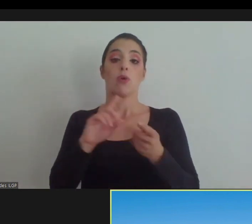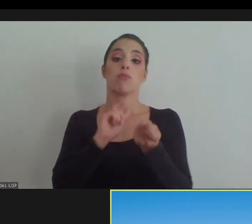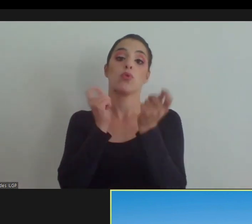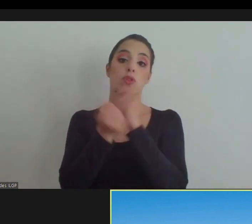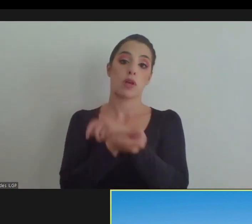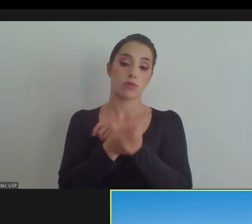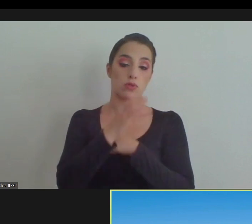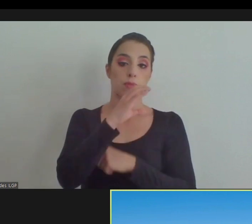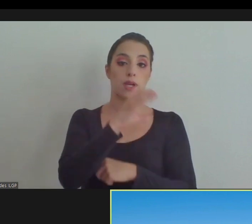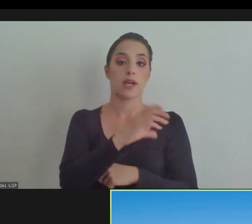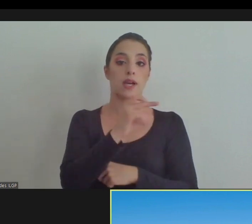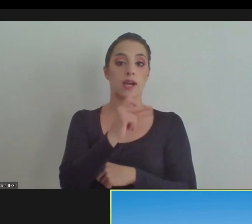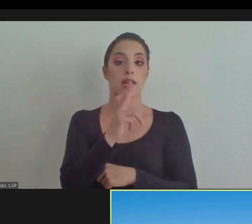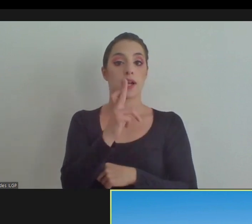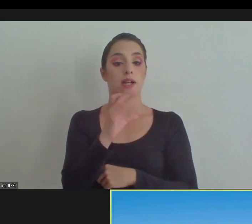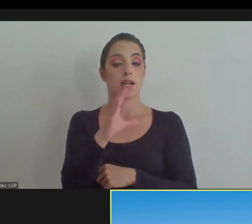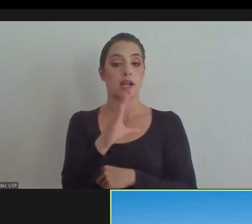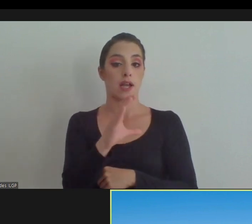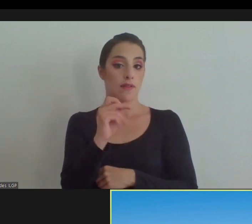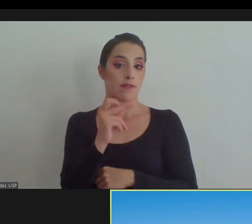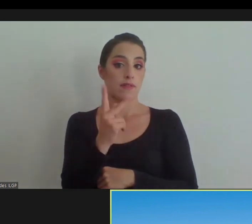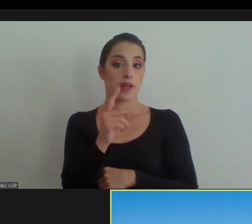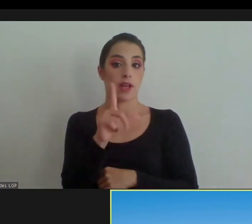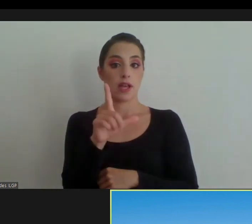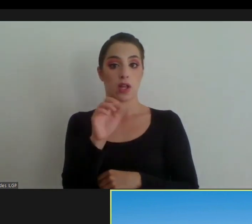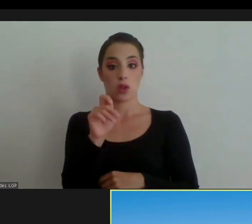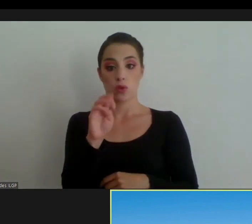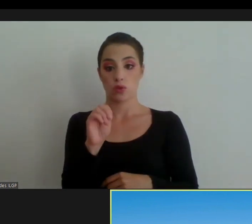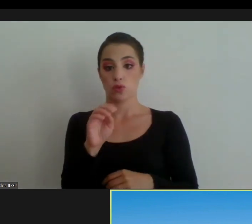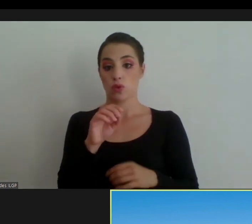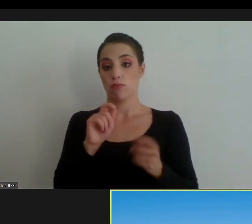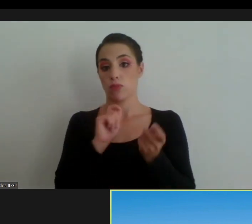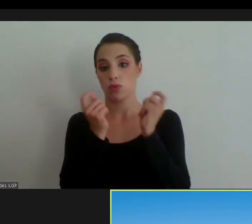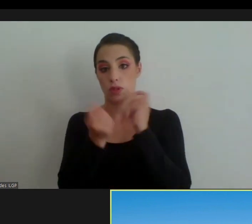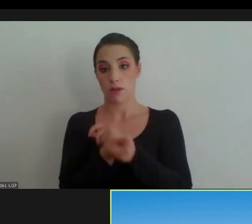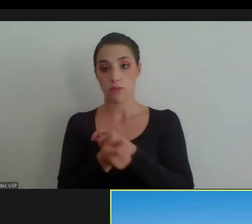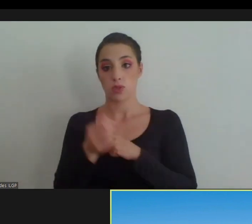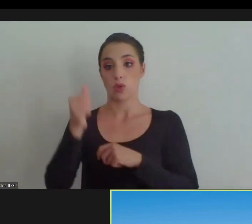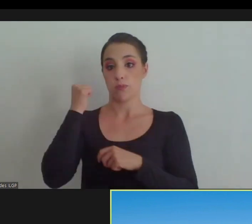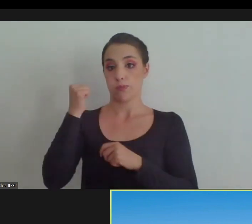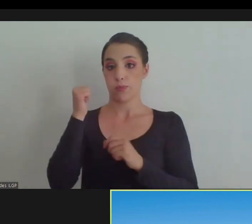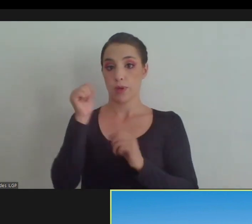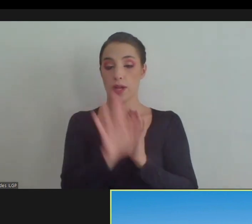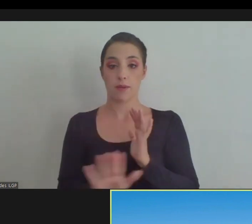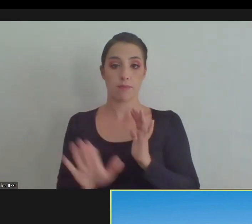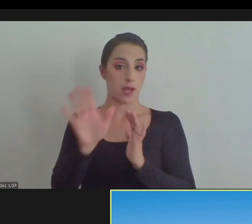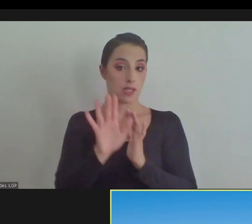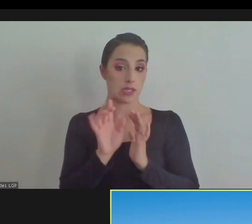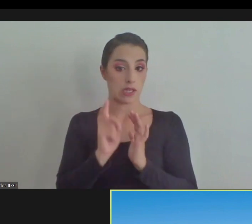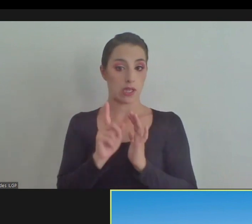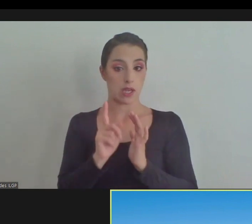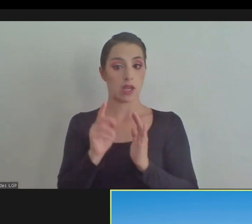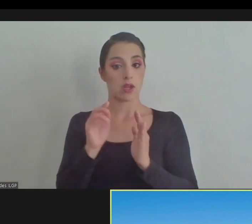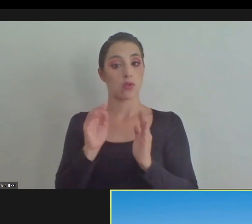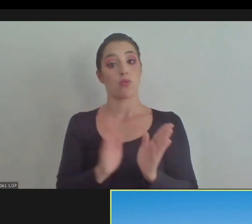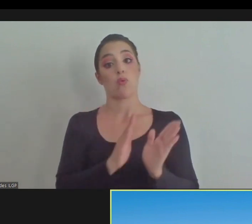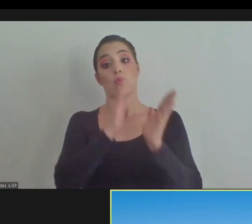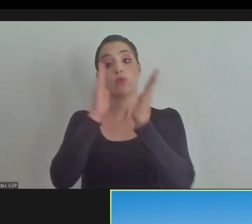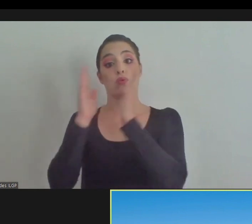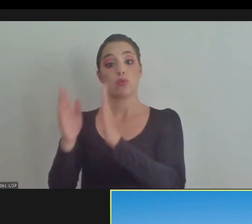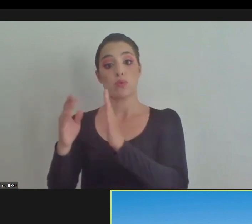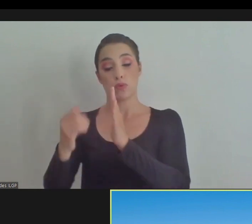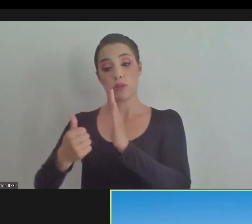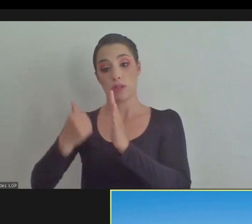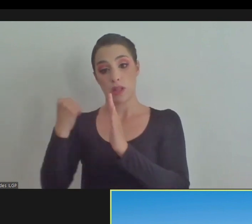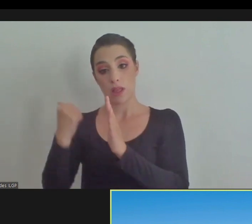Esse é o fundo, são imagens do campus. Do outro lado, se eu estou a ver